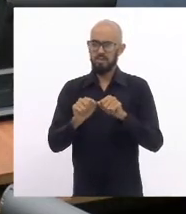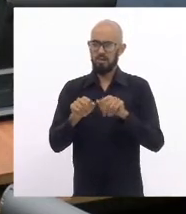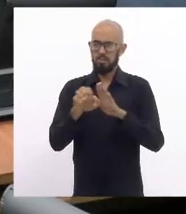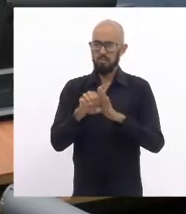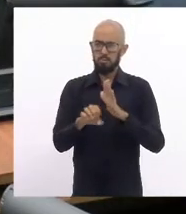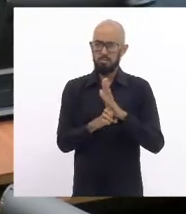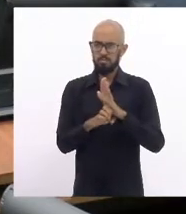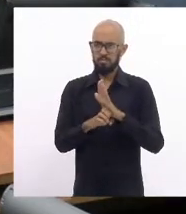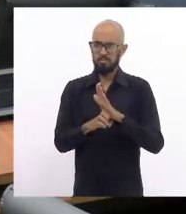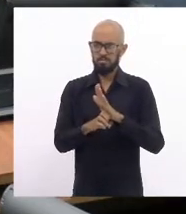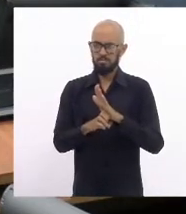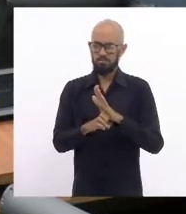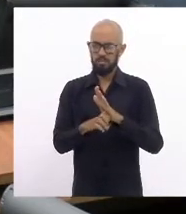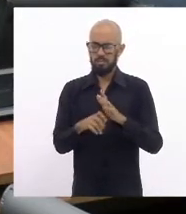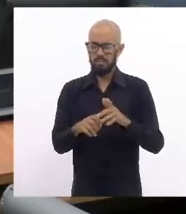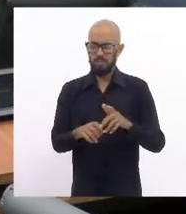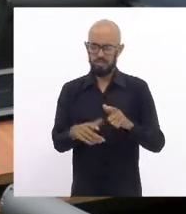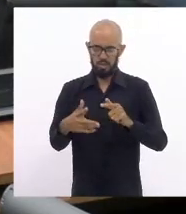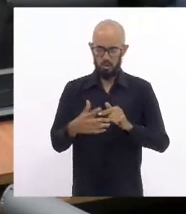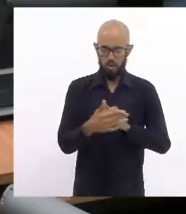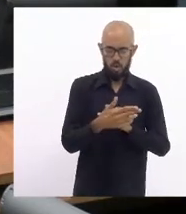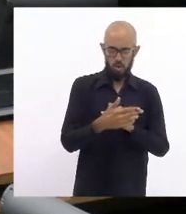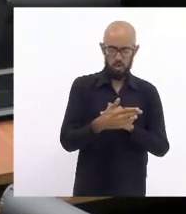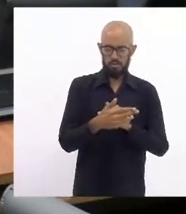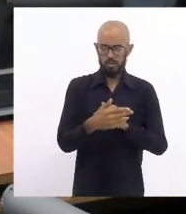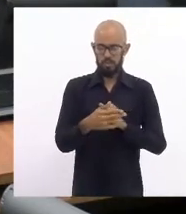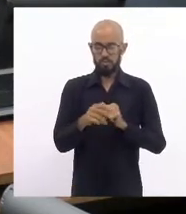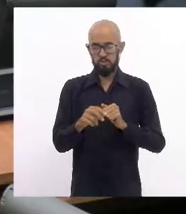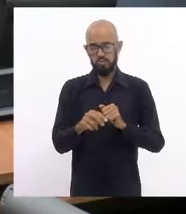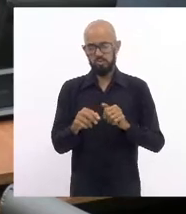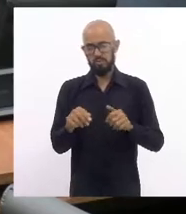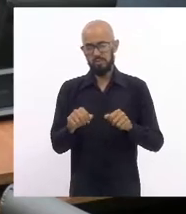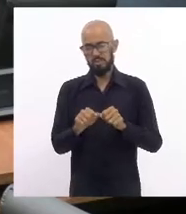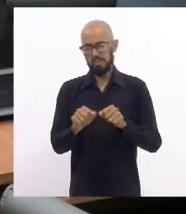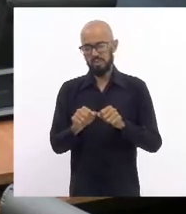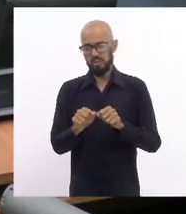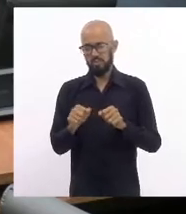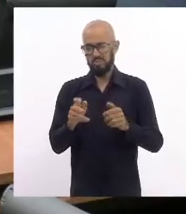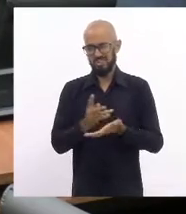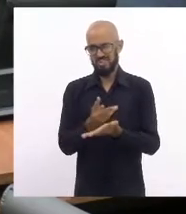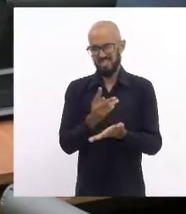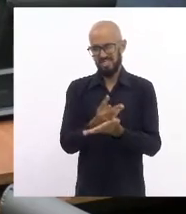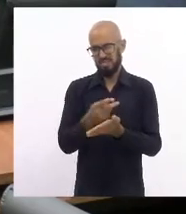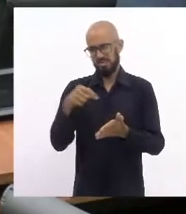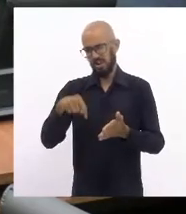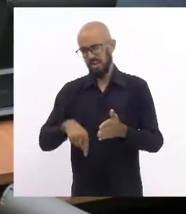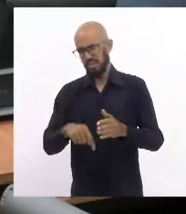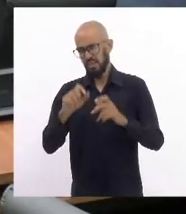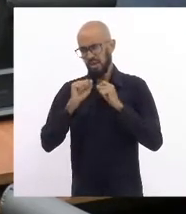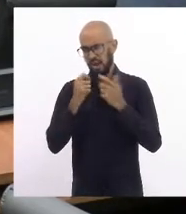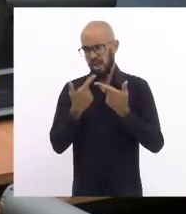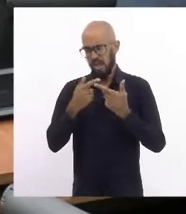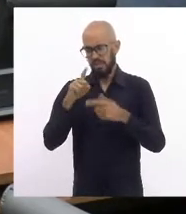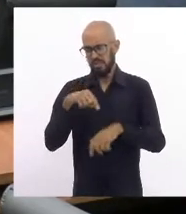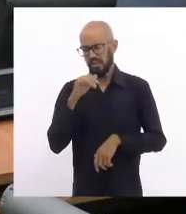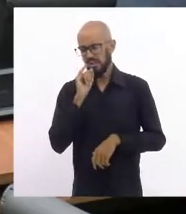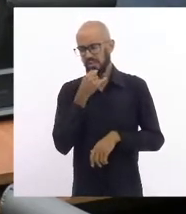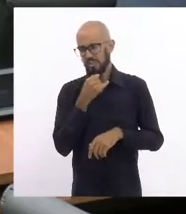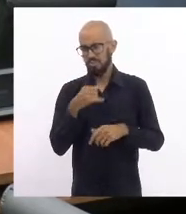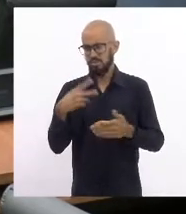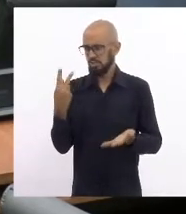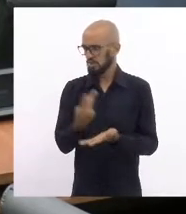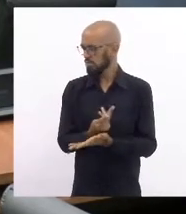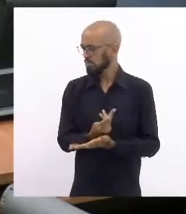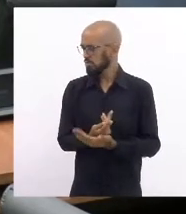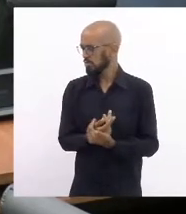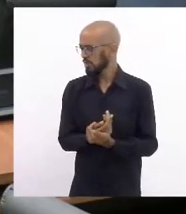acontecendo de forma muito recorrente nessa casa, é muito, muito, muito triste de ver numa casa tão